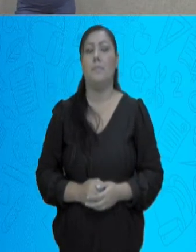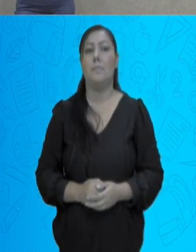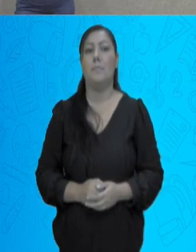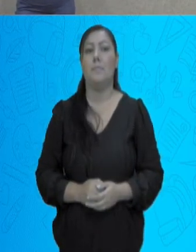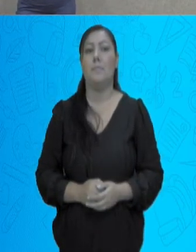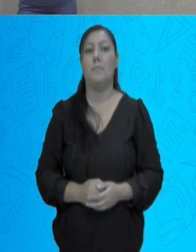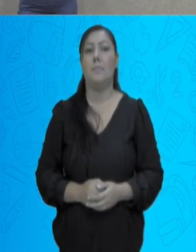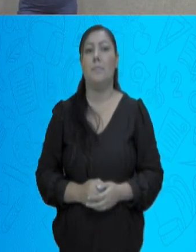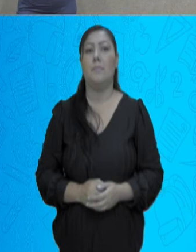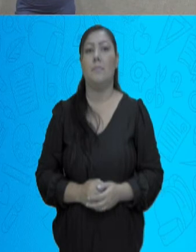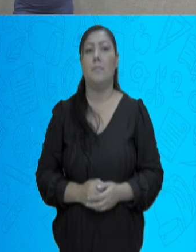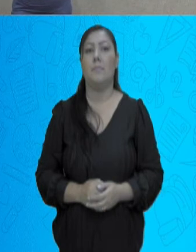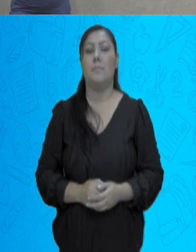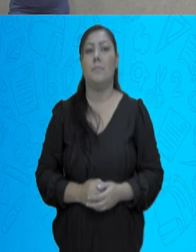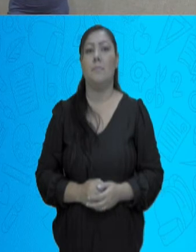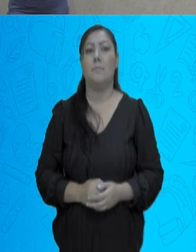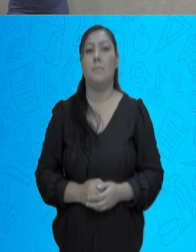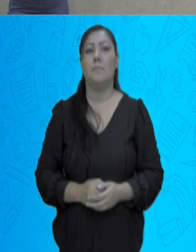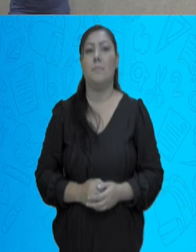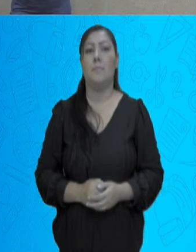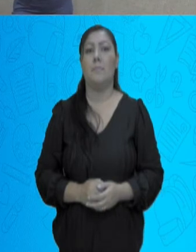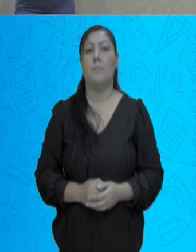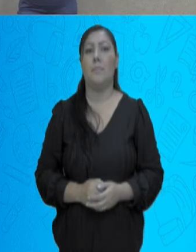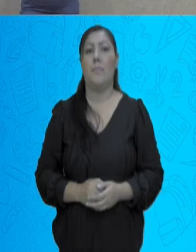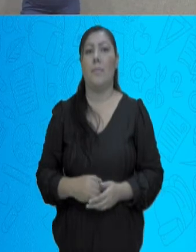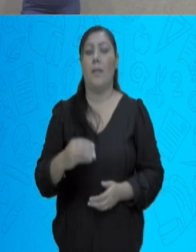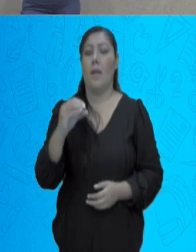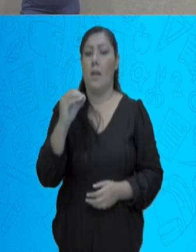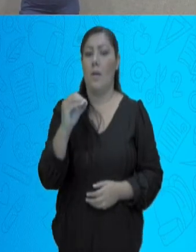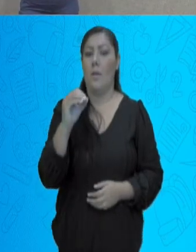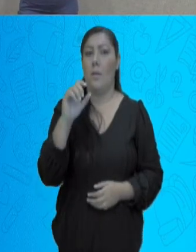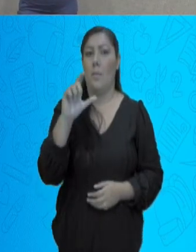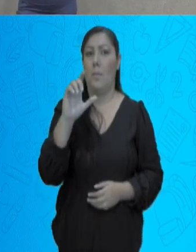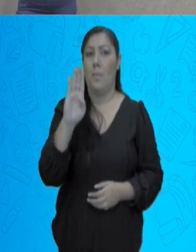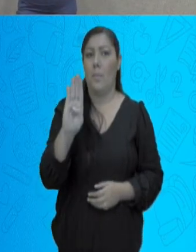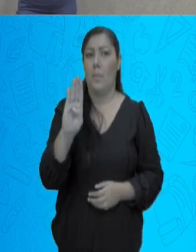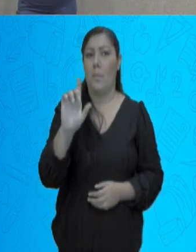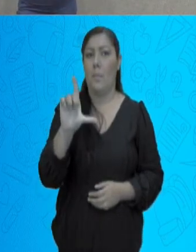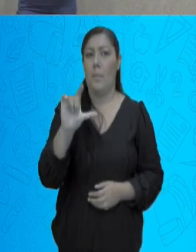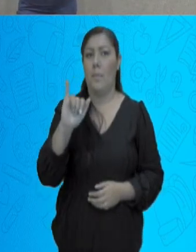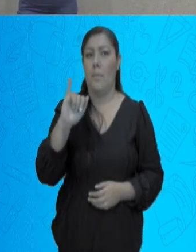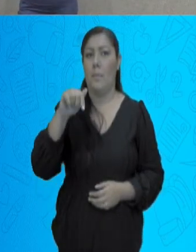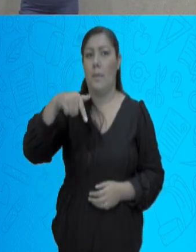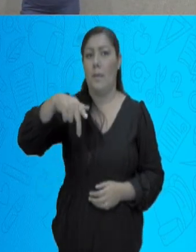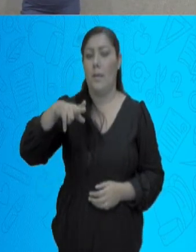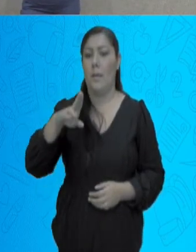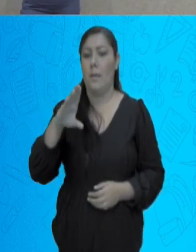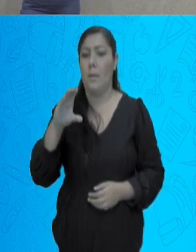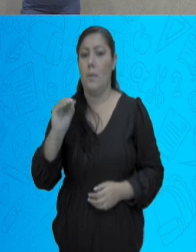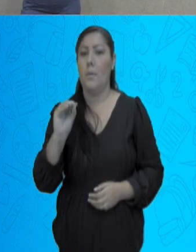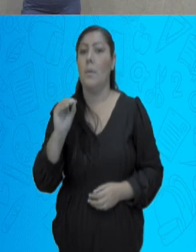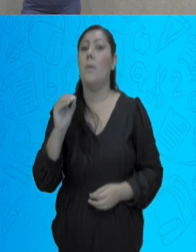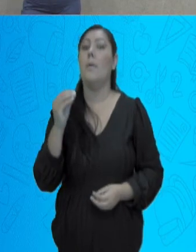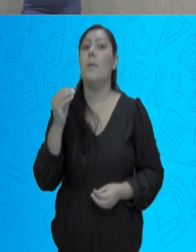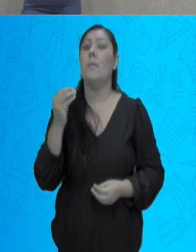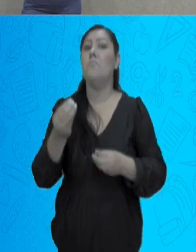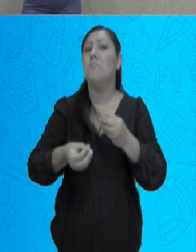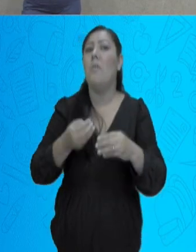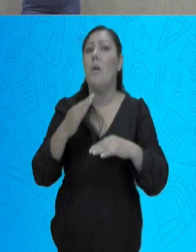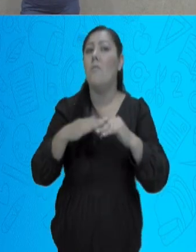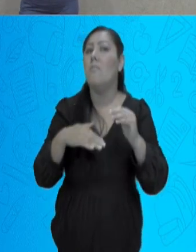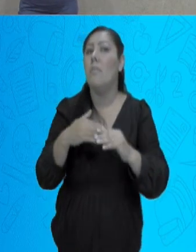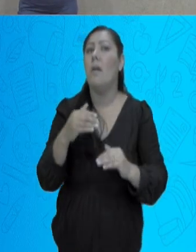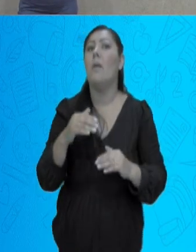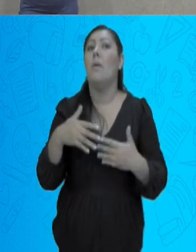a função é de complemento, é de substituir, né, o